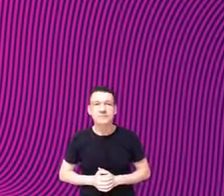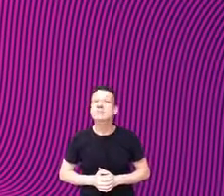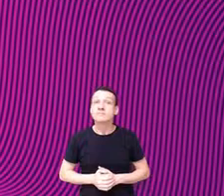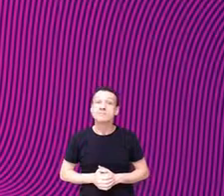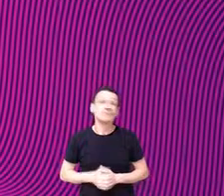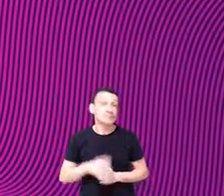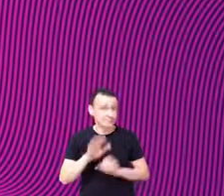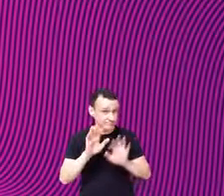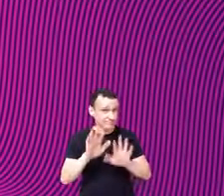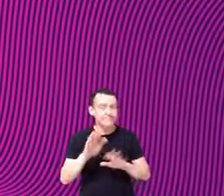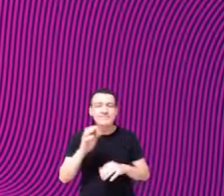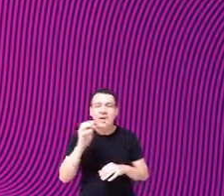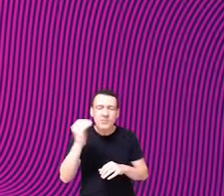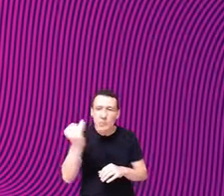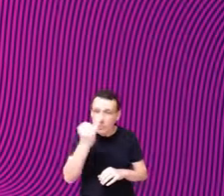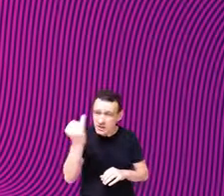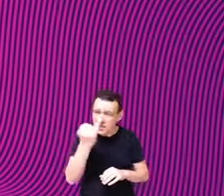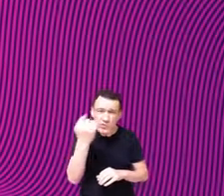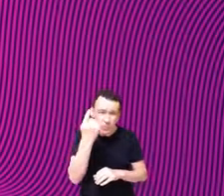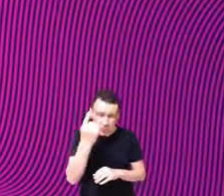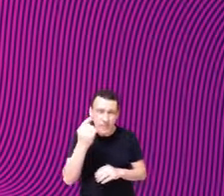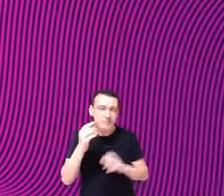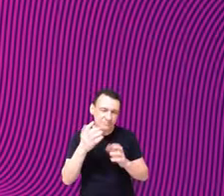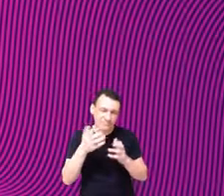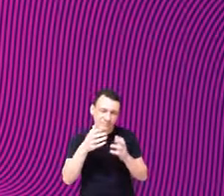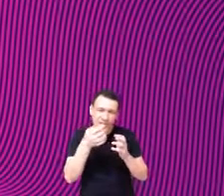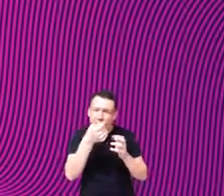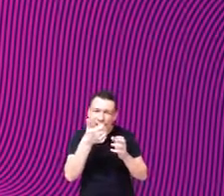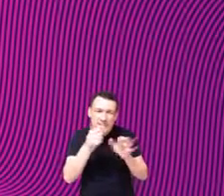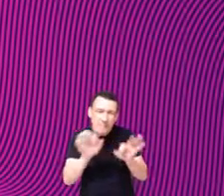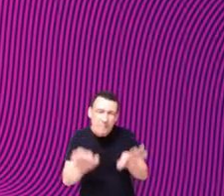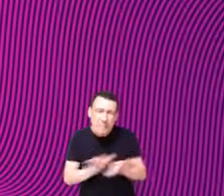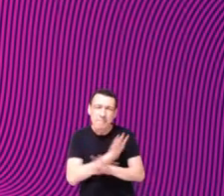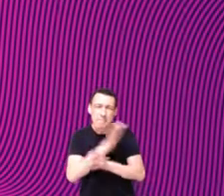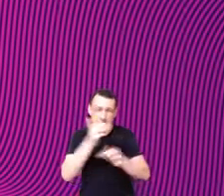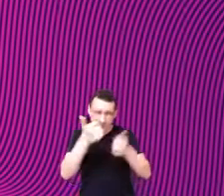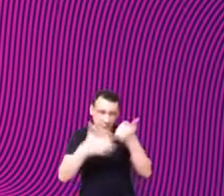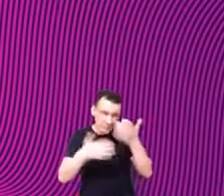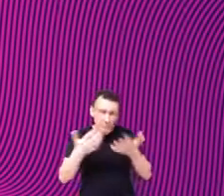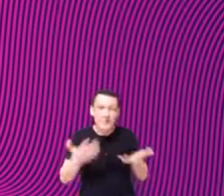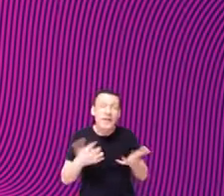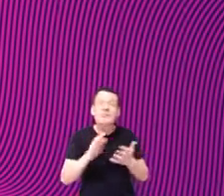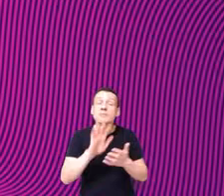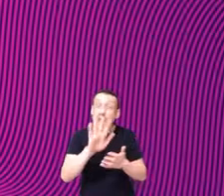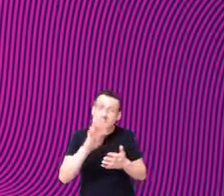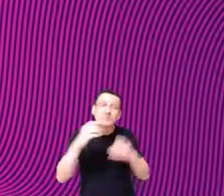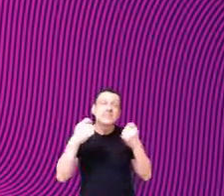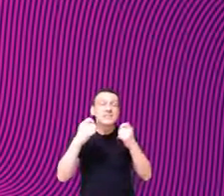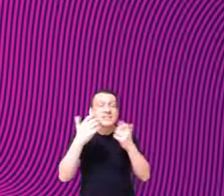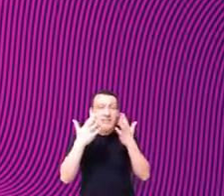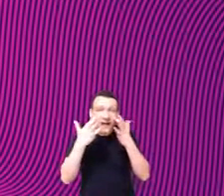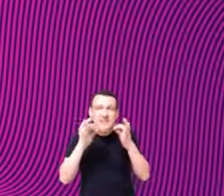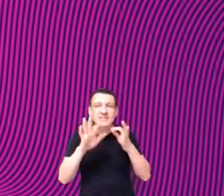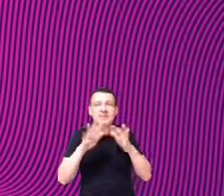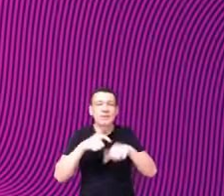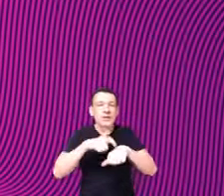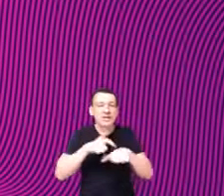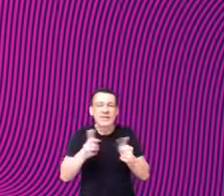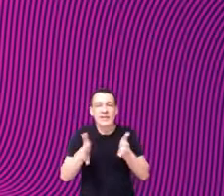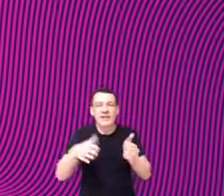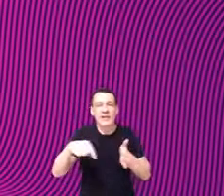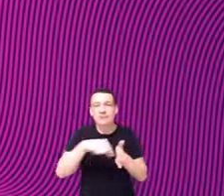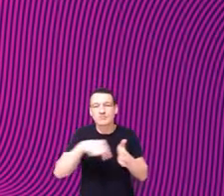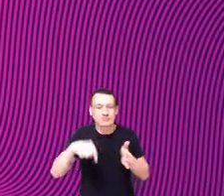assim, é a questão do momento que a gente passa, né? Ou seja, eu acho que a gente evoluiu muito